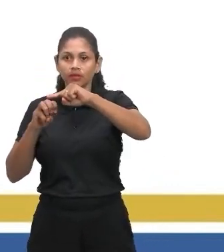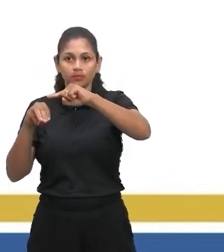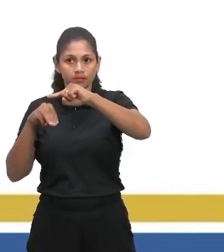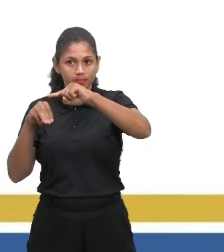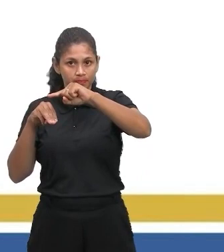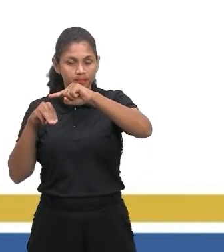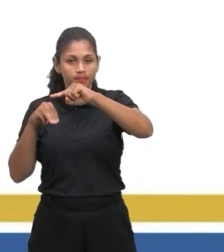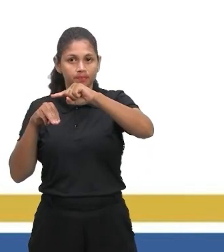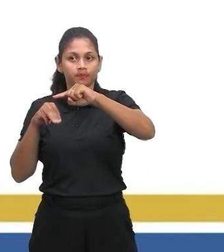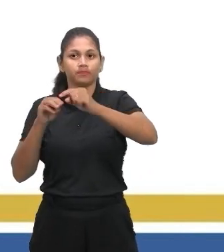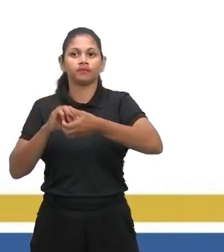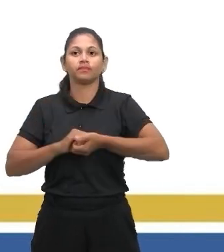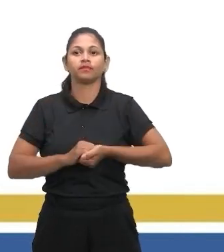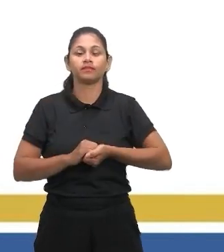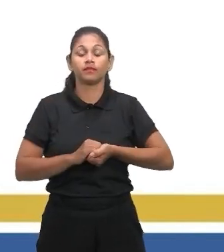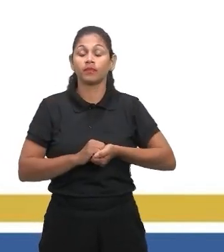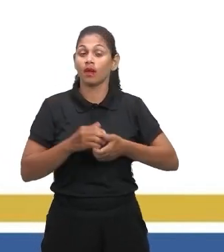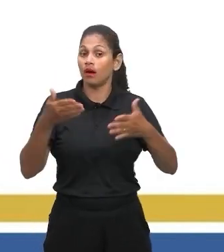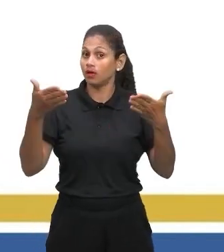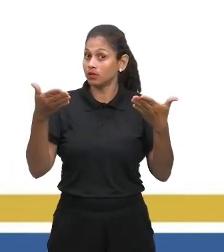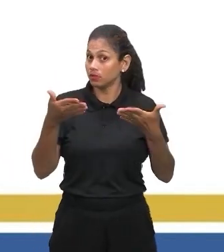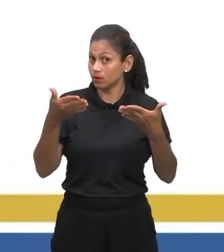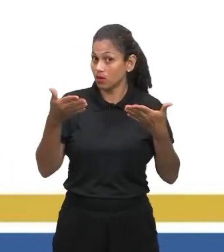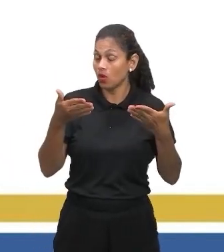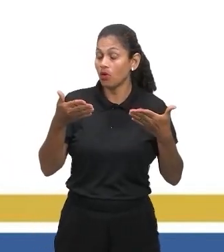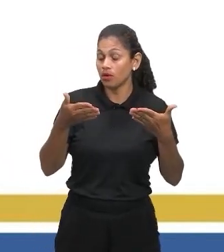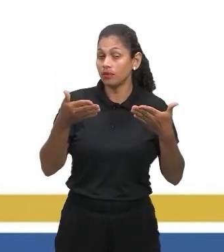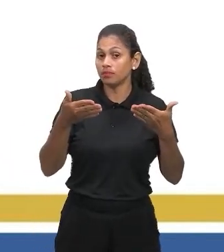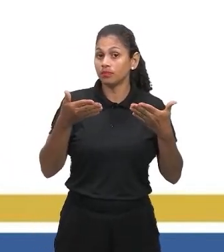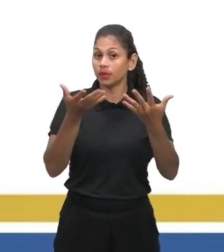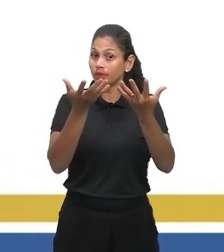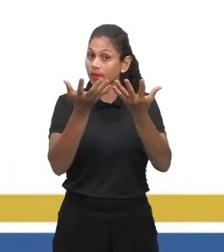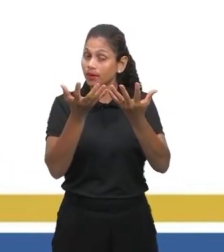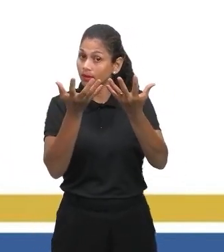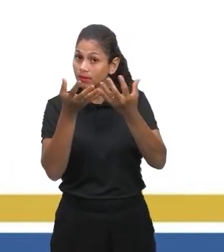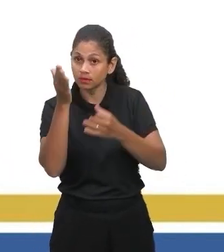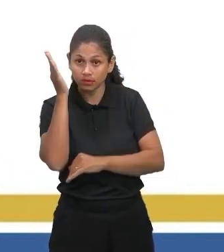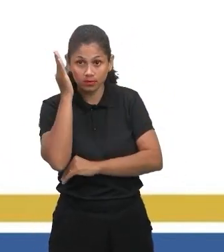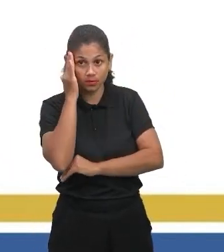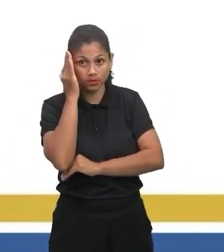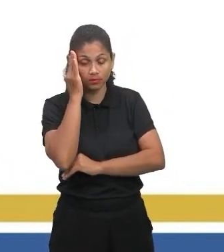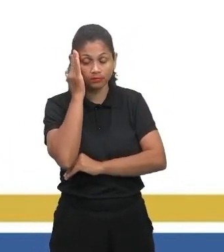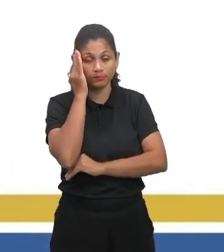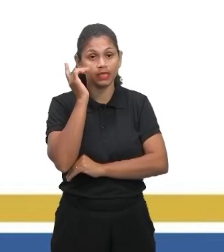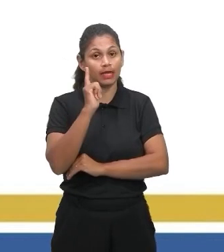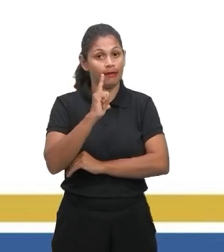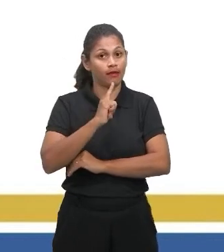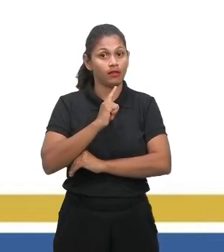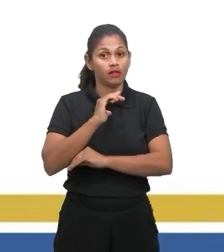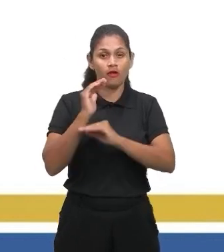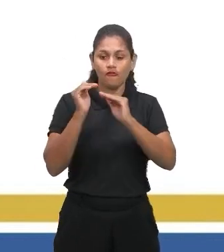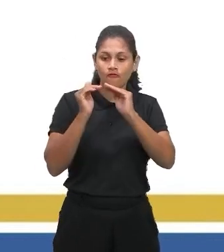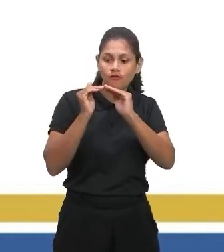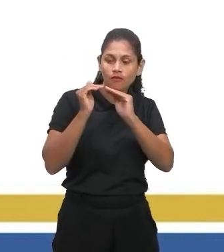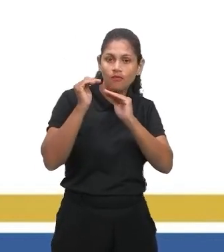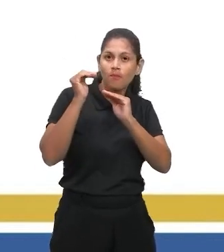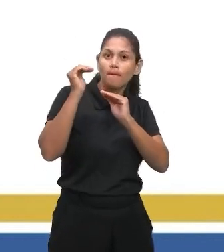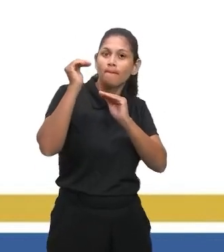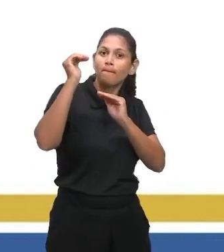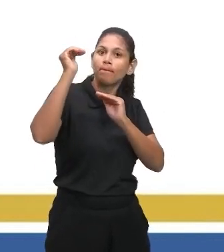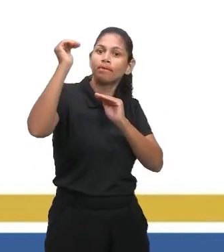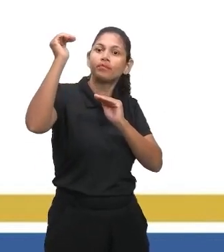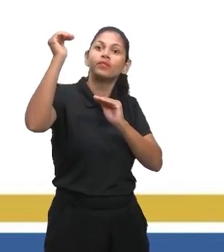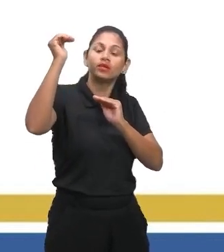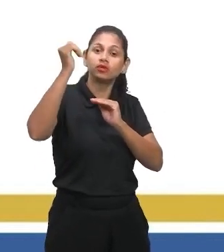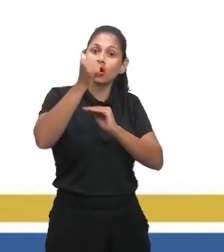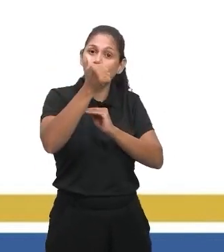minuto. Até aí tudo bem. Só que agora eu quero o quê? Eu sei que houve um aumento de 11% da